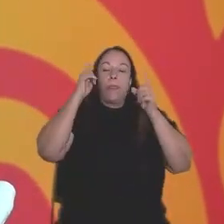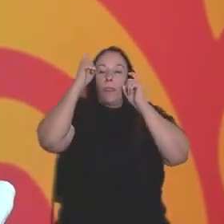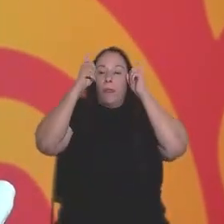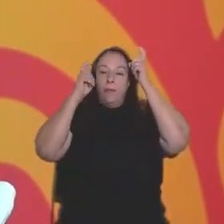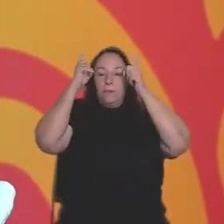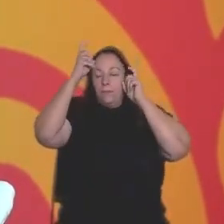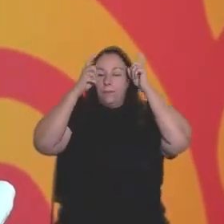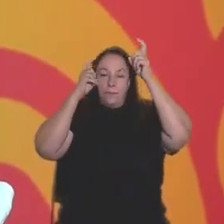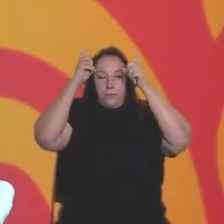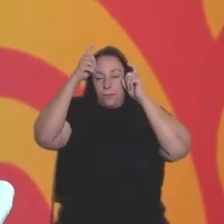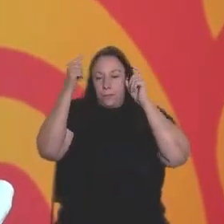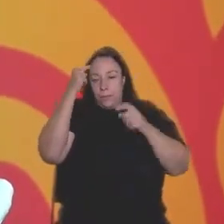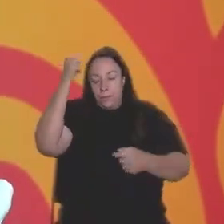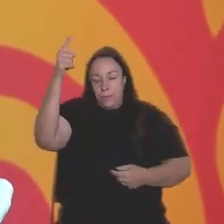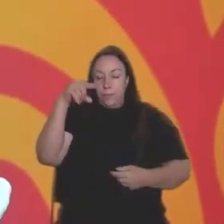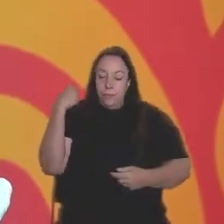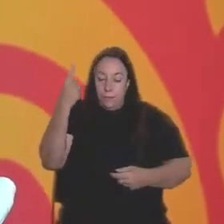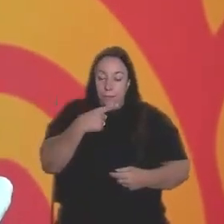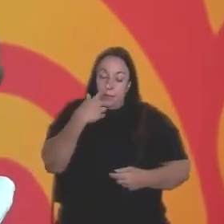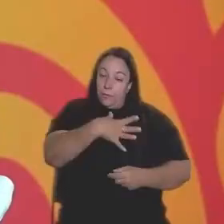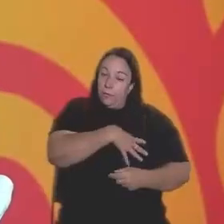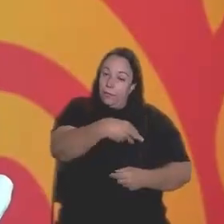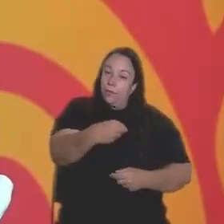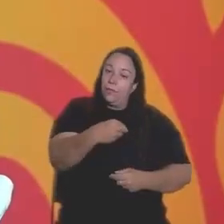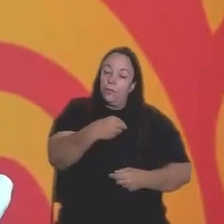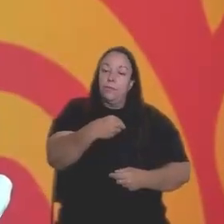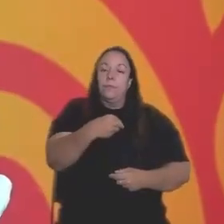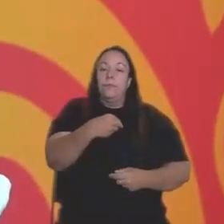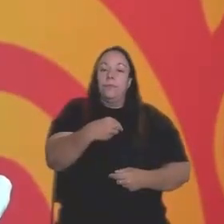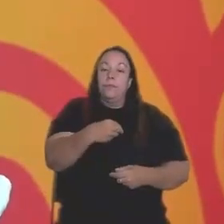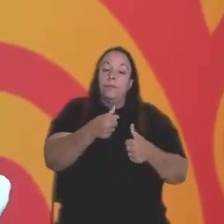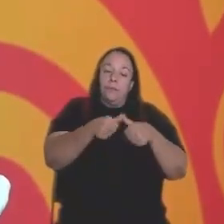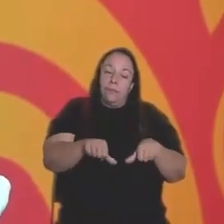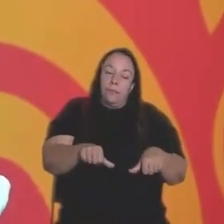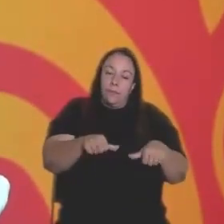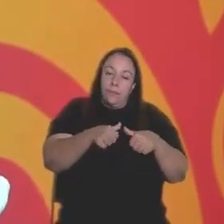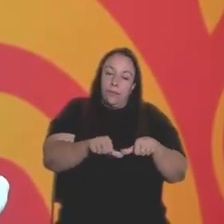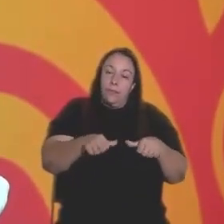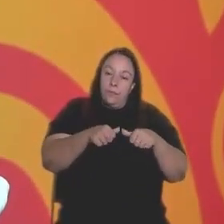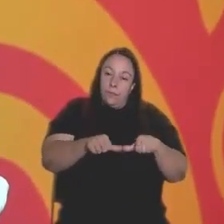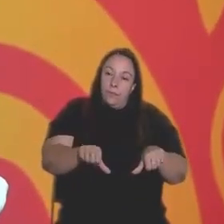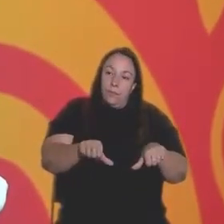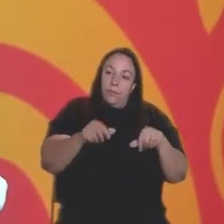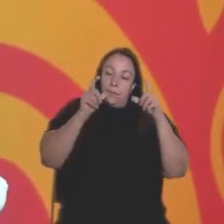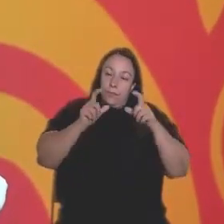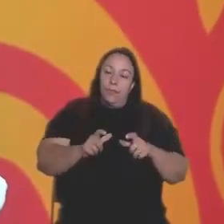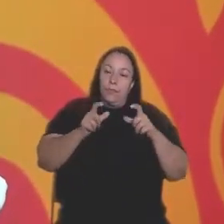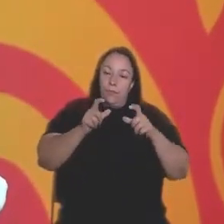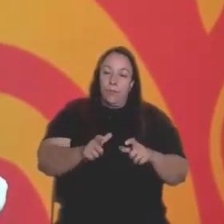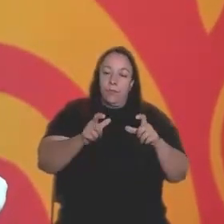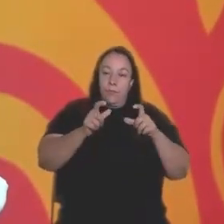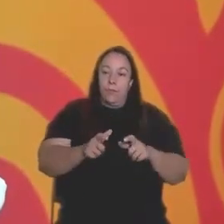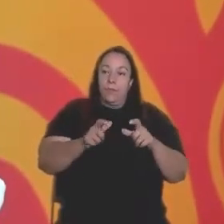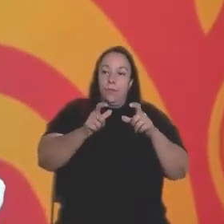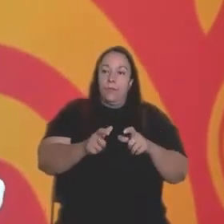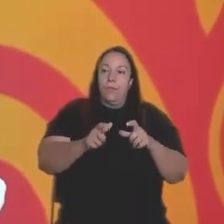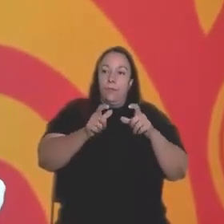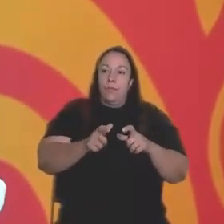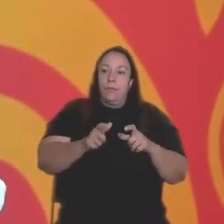preocupação, pensando nos nossos filhos, no que a gente vai deixar para eles, né? E no que lugar que eles vão